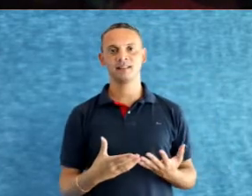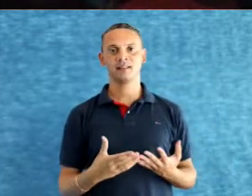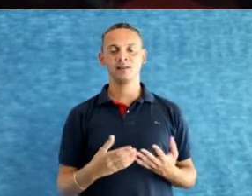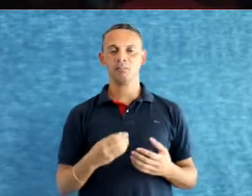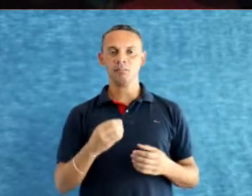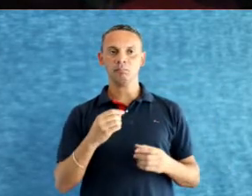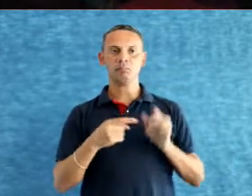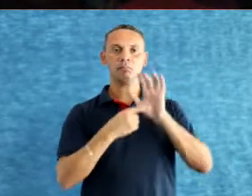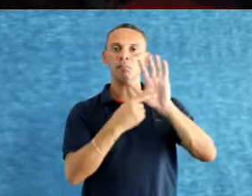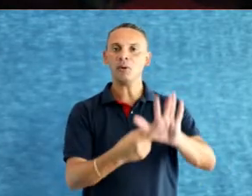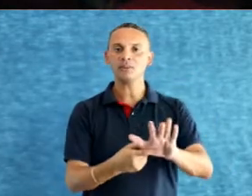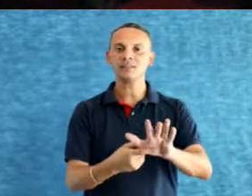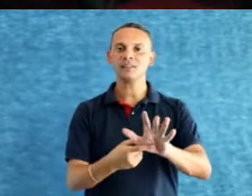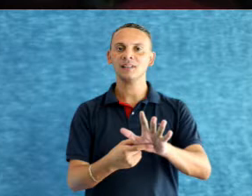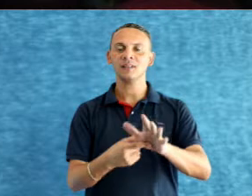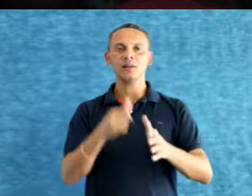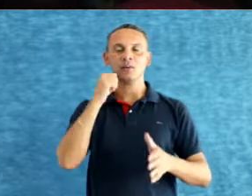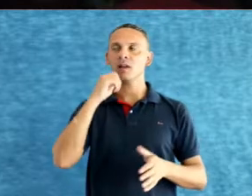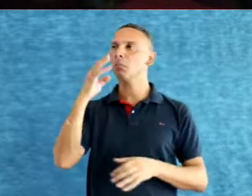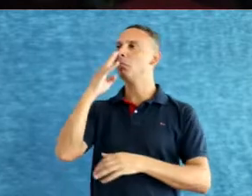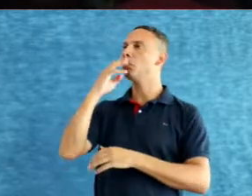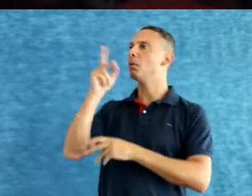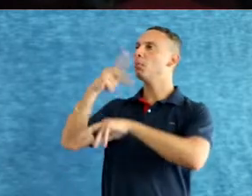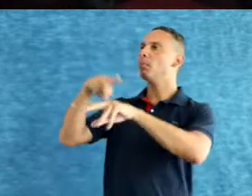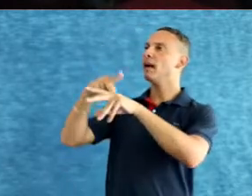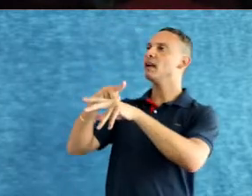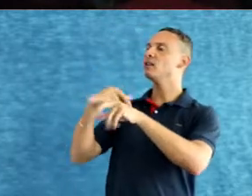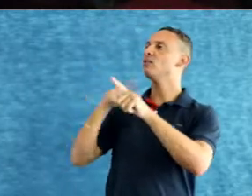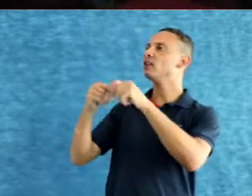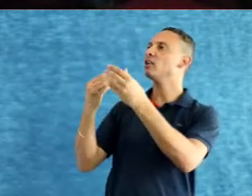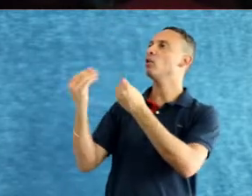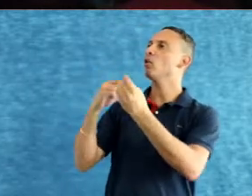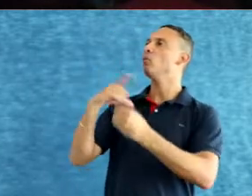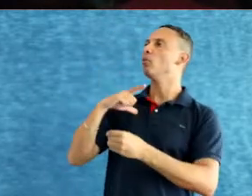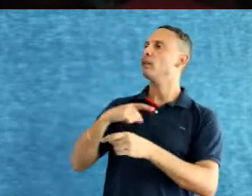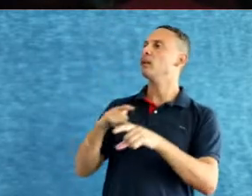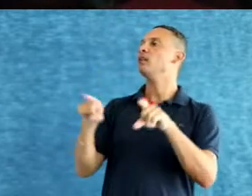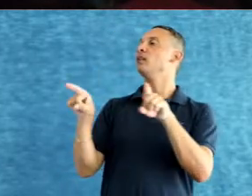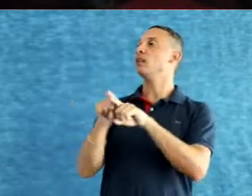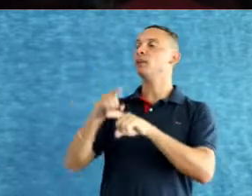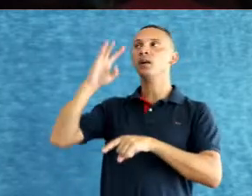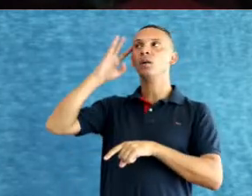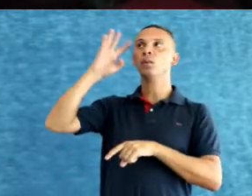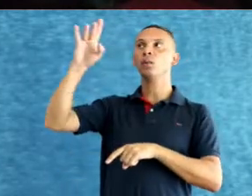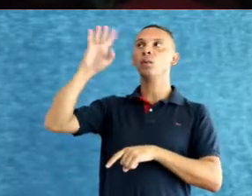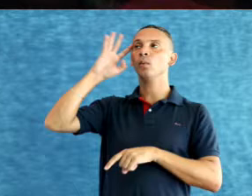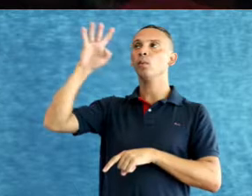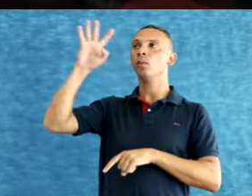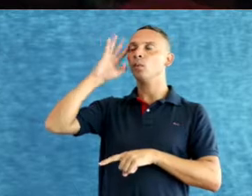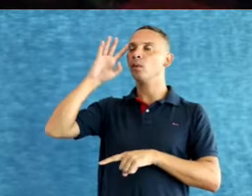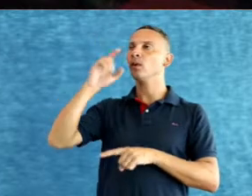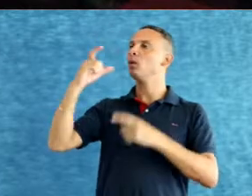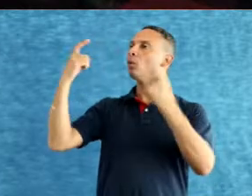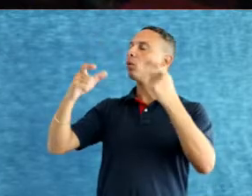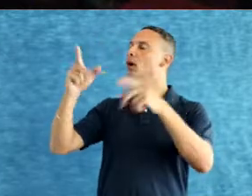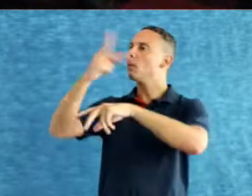Constância, eu queria saber assim, a recepção dos textos delas e do trabalho que ela fez em prol das